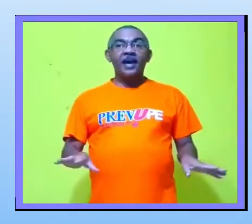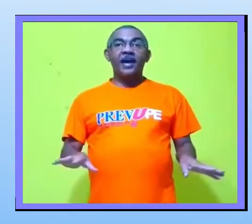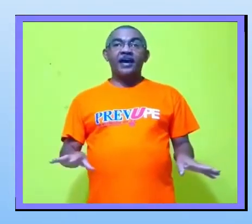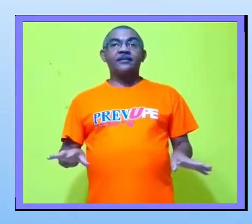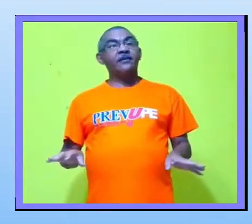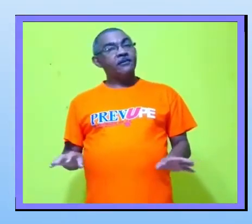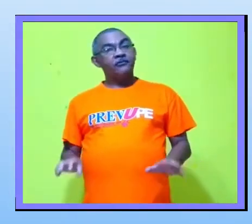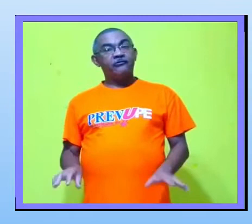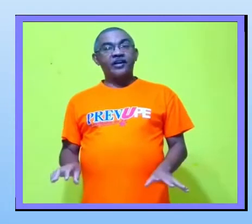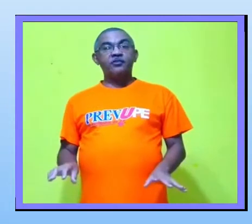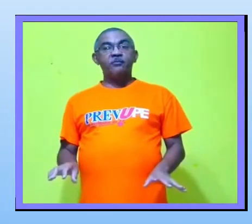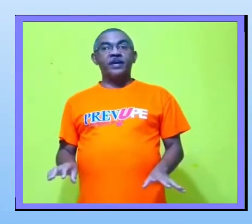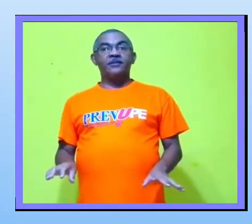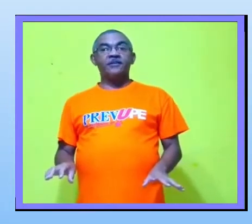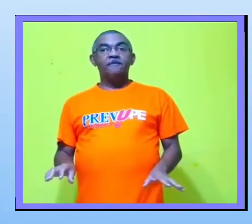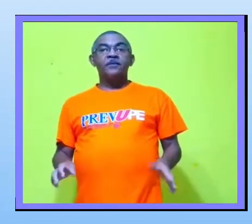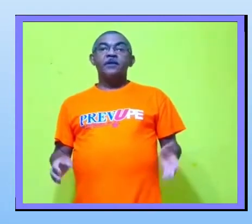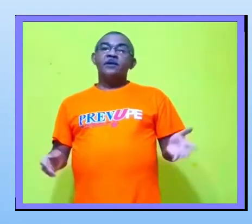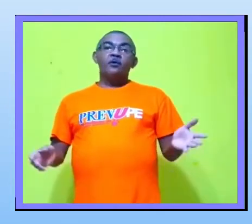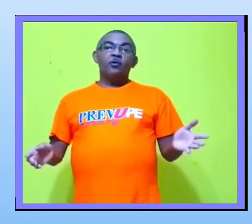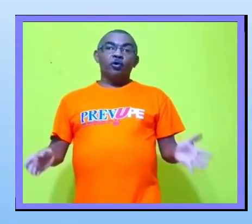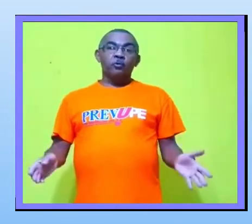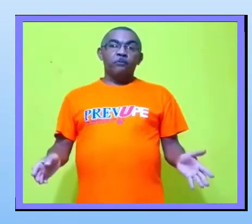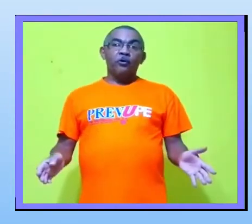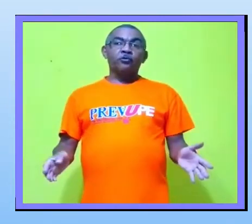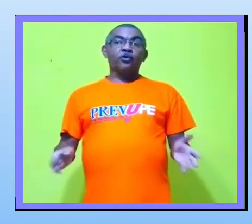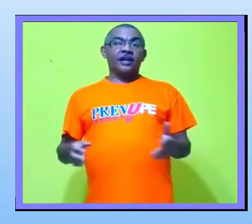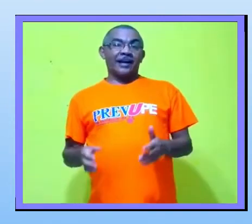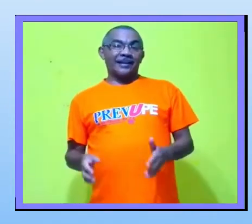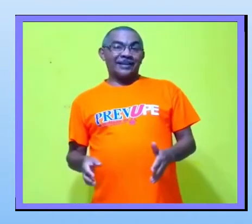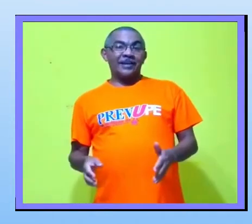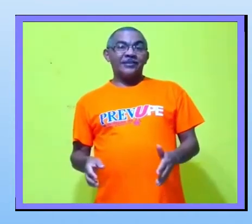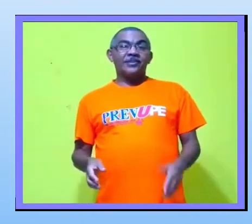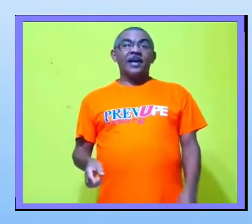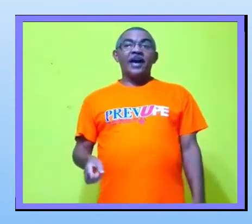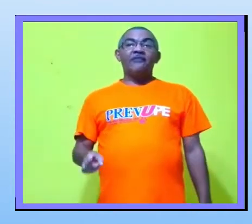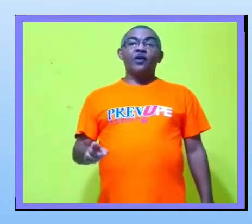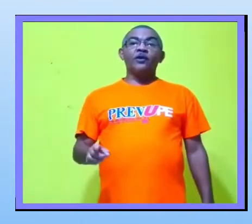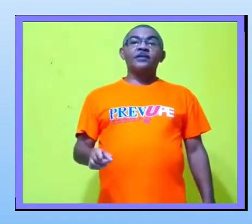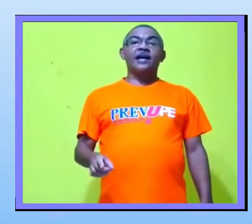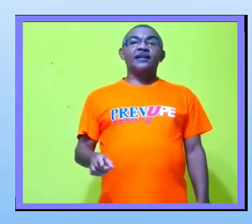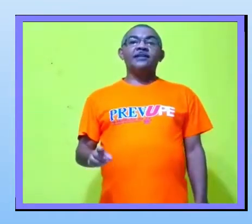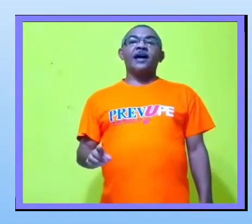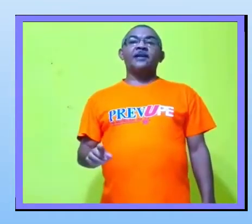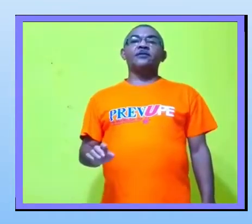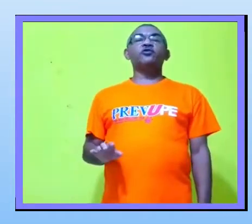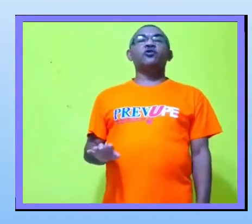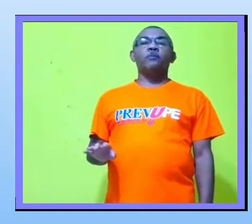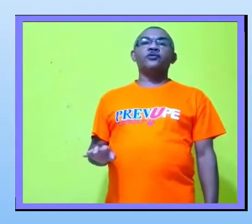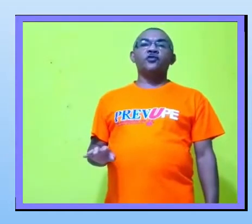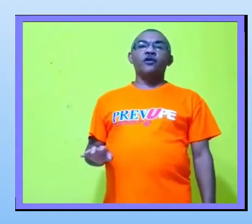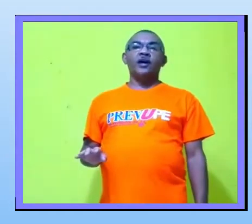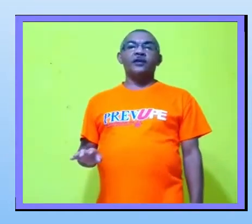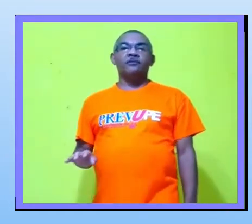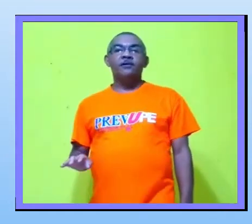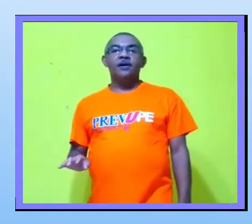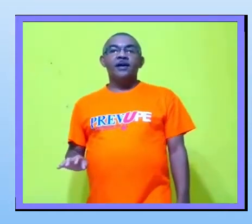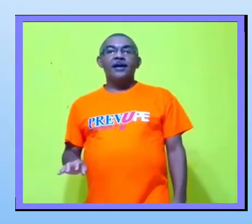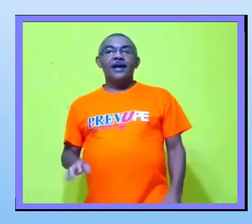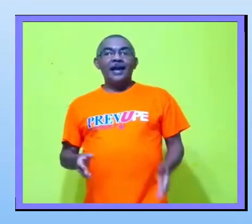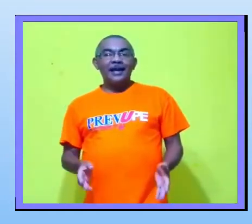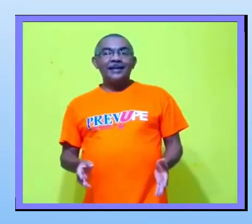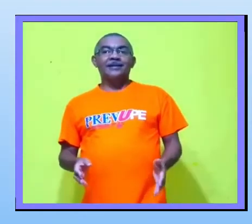açúcar derrete facilmente. Outro ponto, outra característica é a velocidade de reação dos compostos